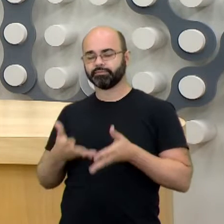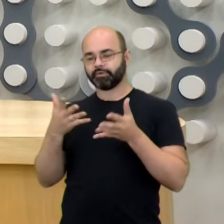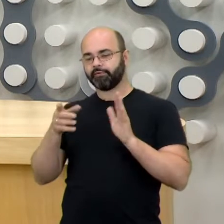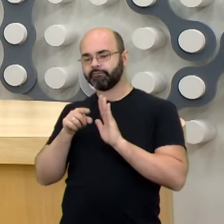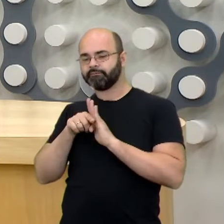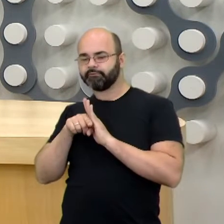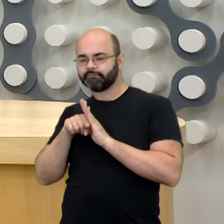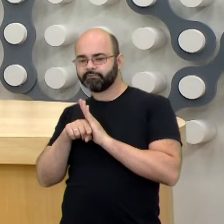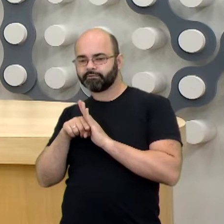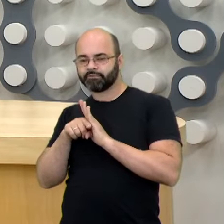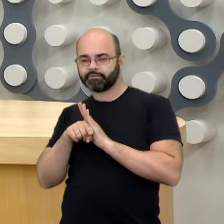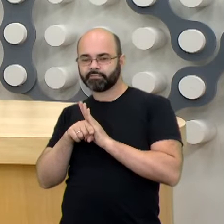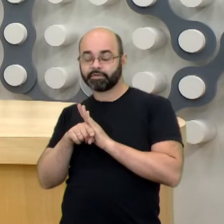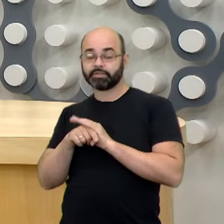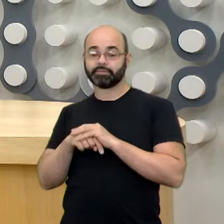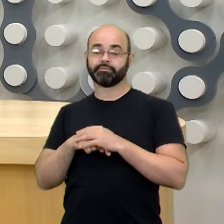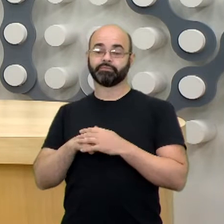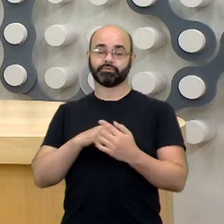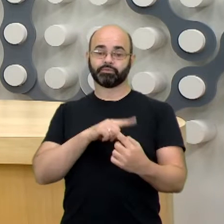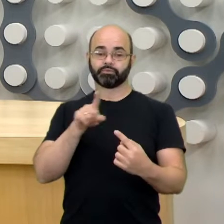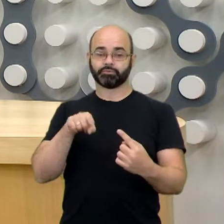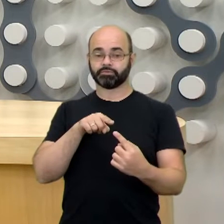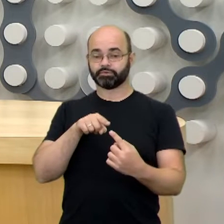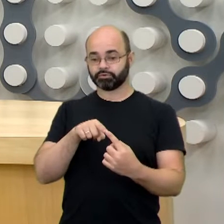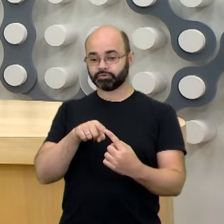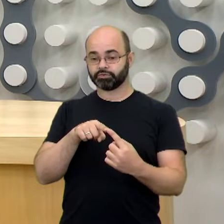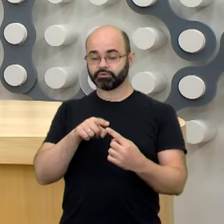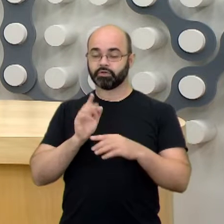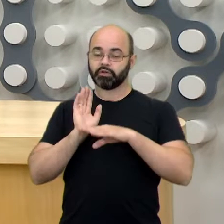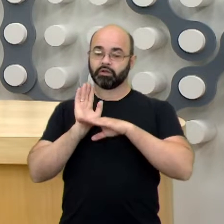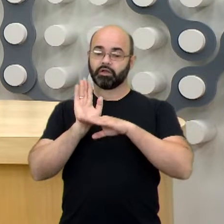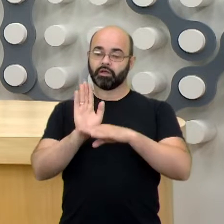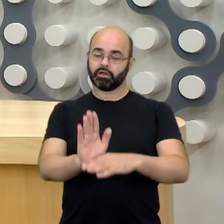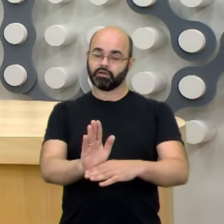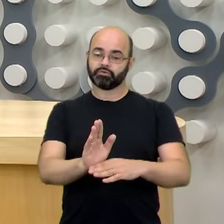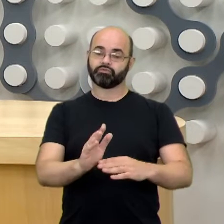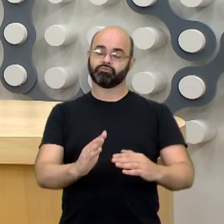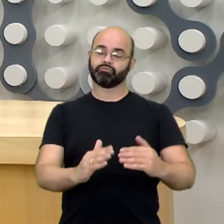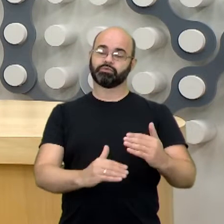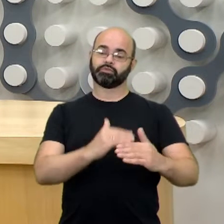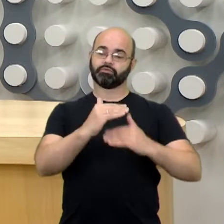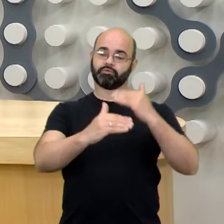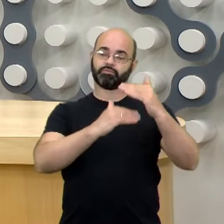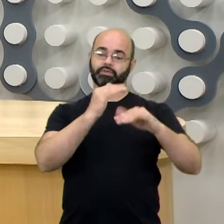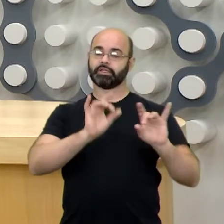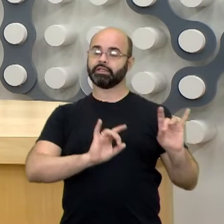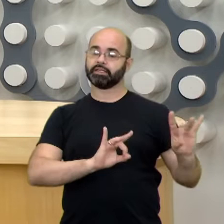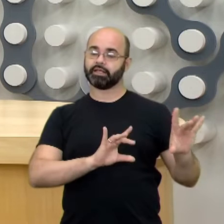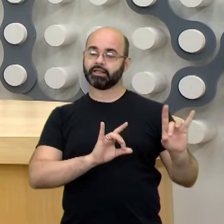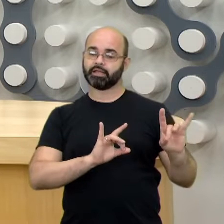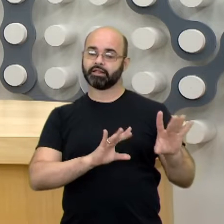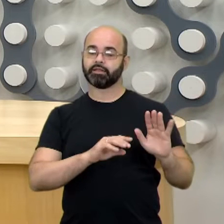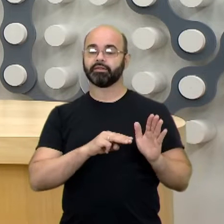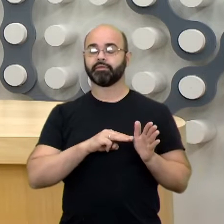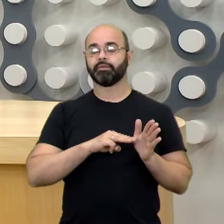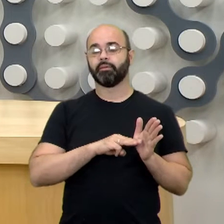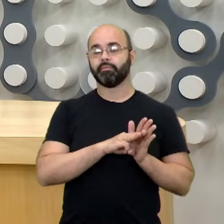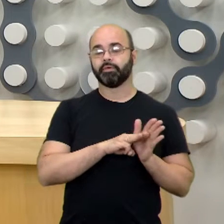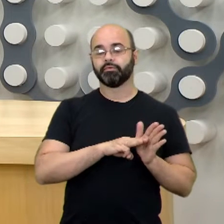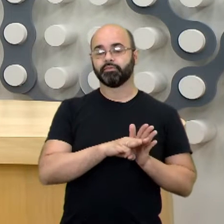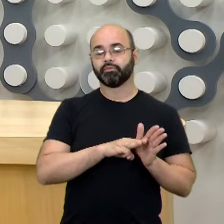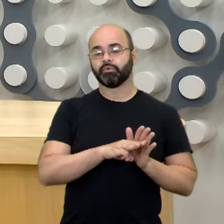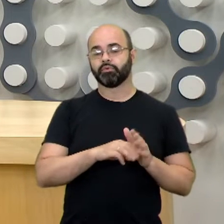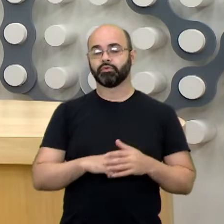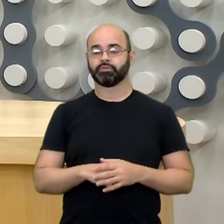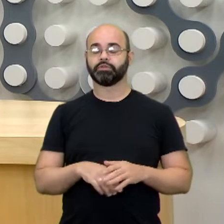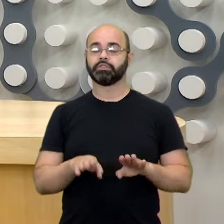investigações e estudos, visando contribuir para o desenvolvimento de novas técnicas metodológicas e normas para a